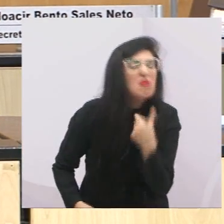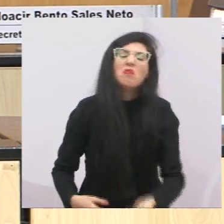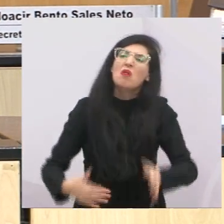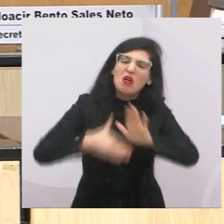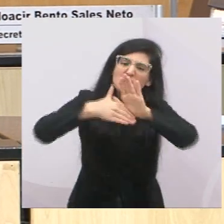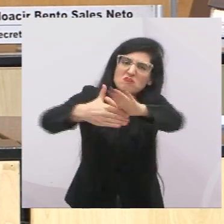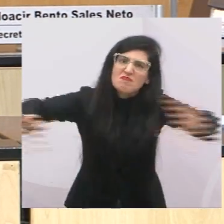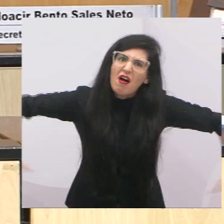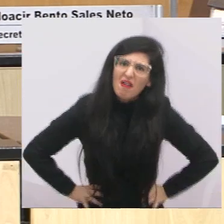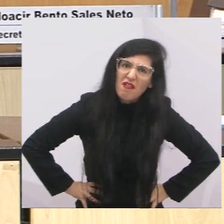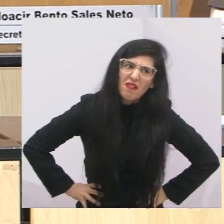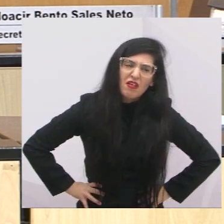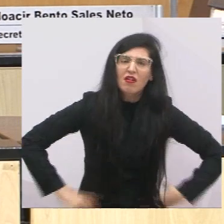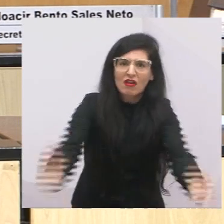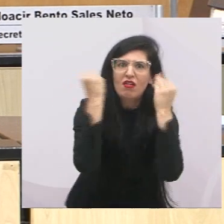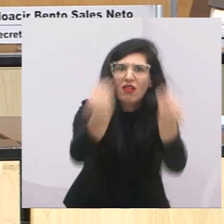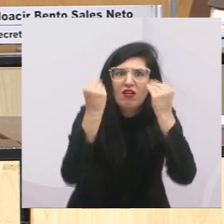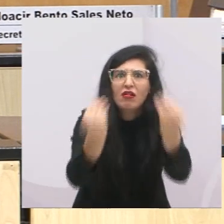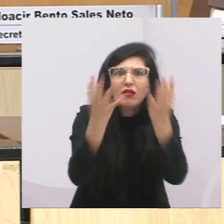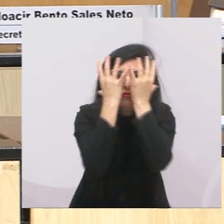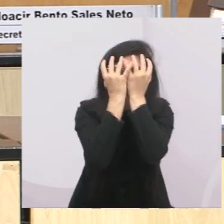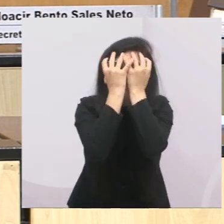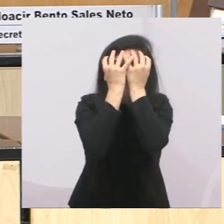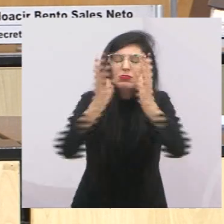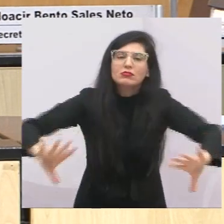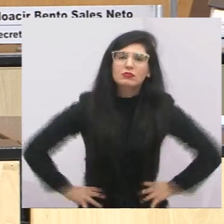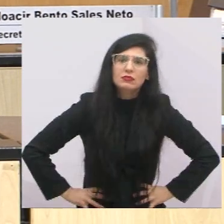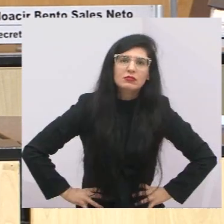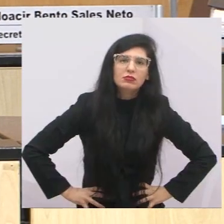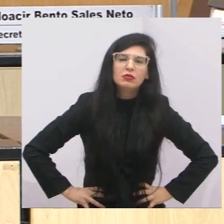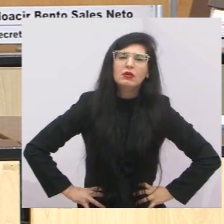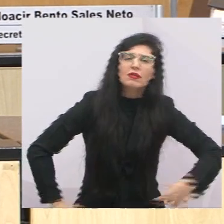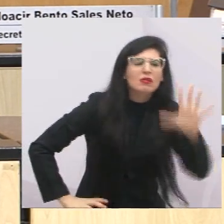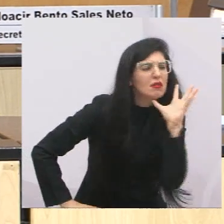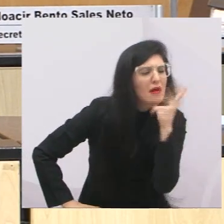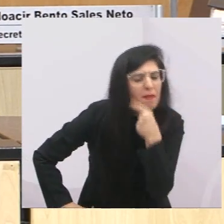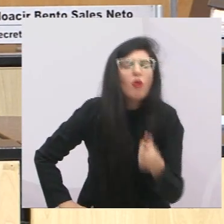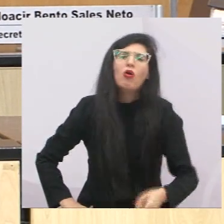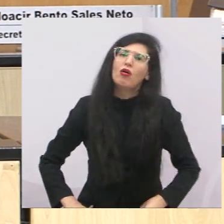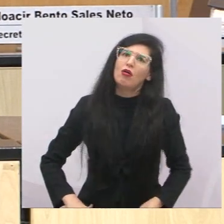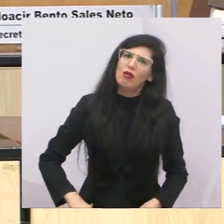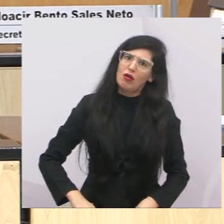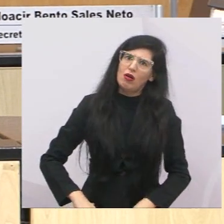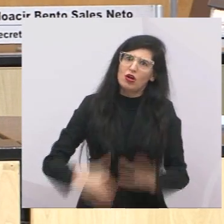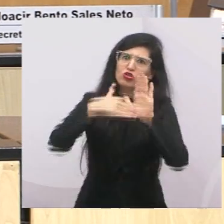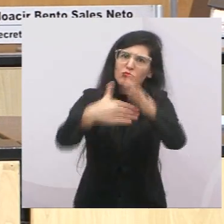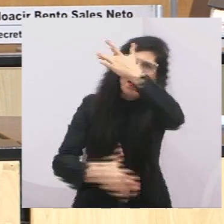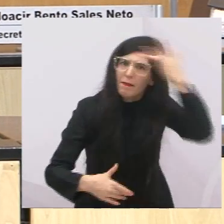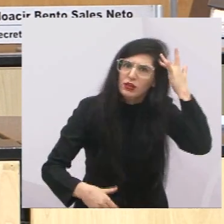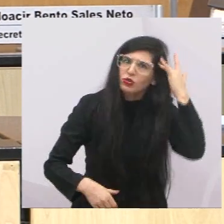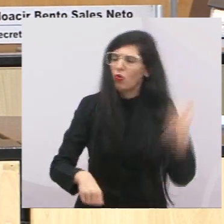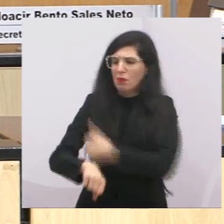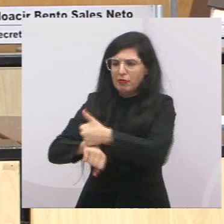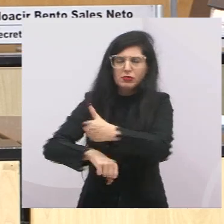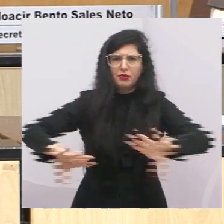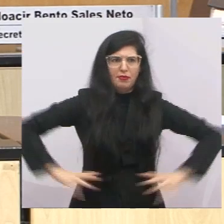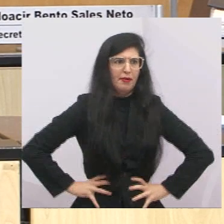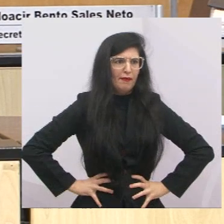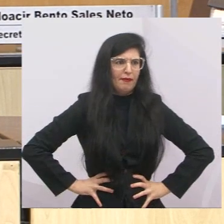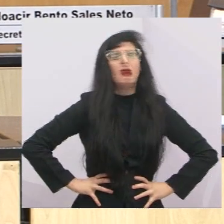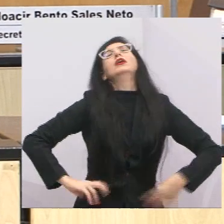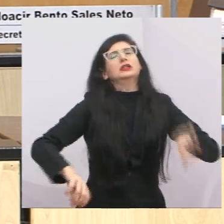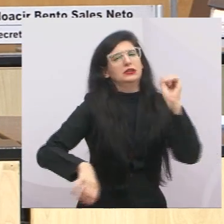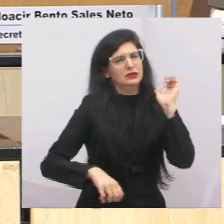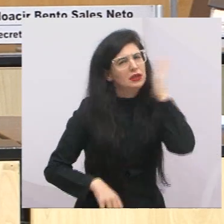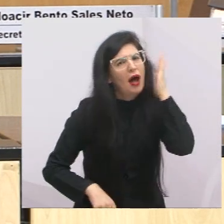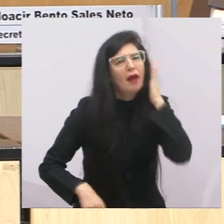de conduta imposta este ano aos setores de saúde em nosso Estado, devido aos cuidados com a saúde decorrentes da pandemia